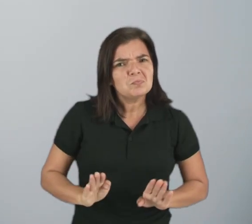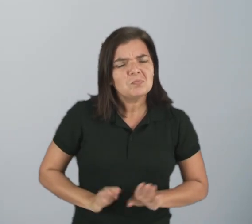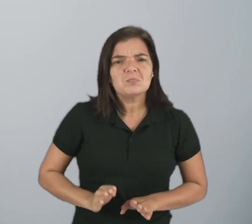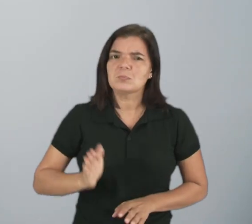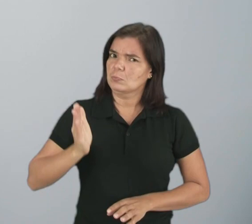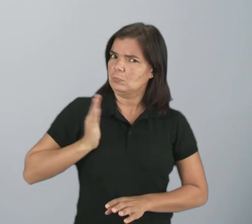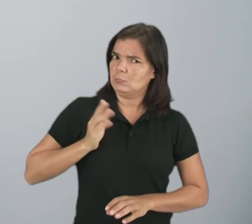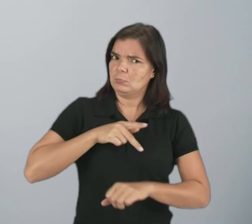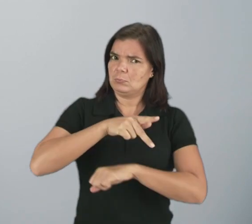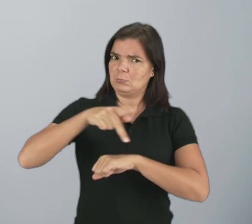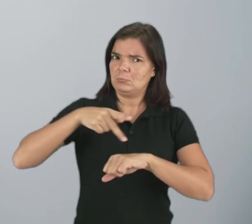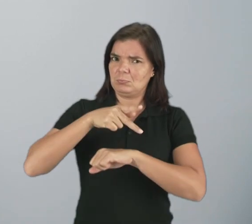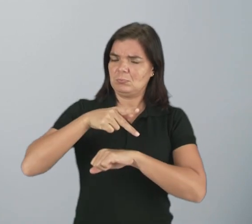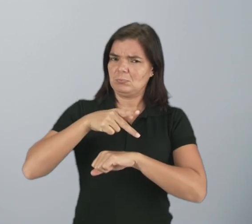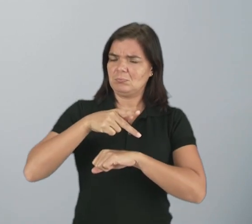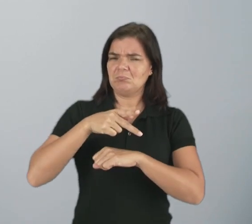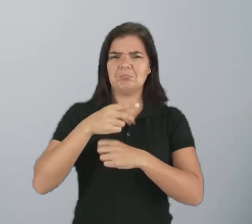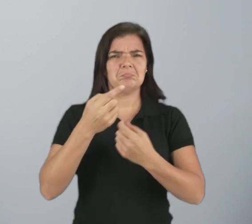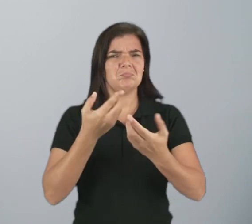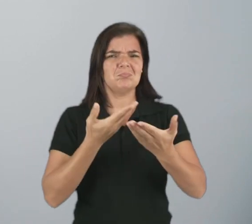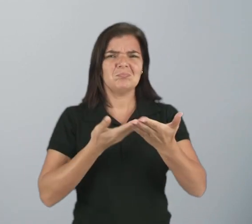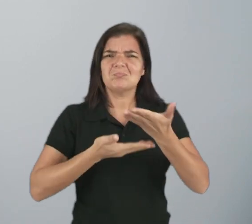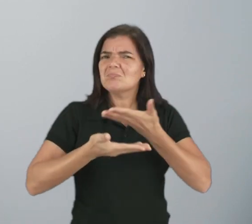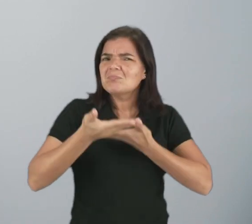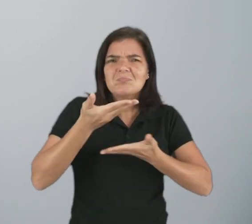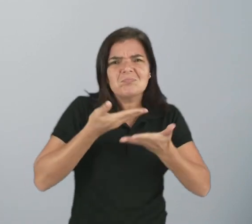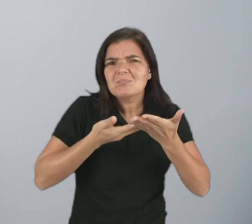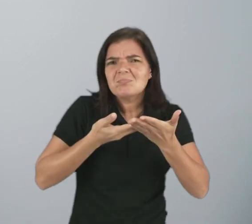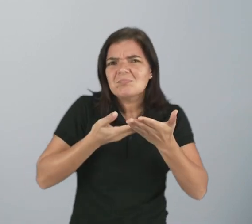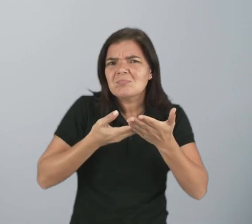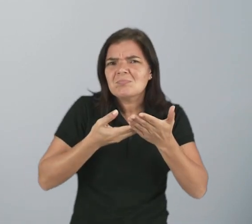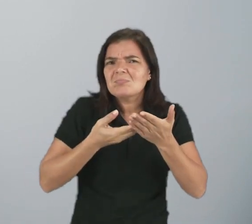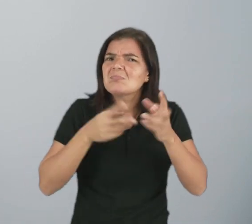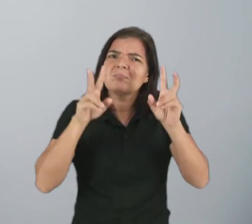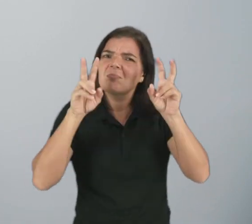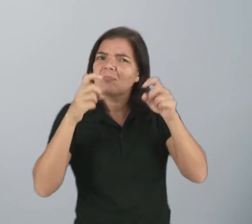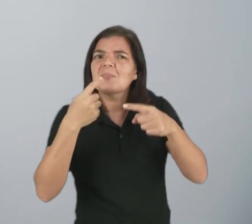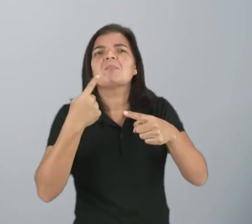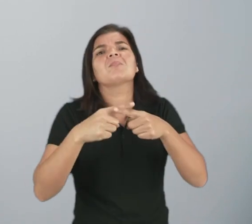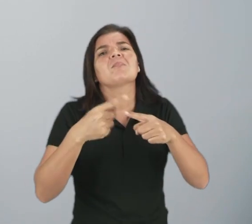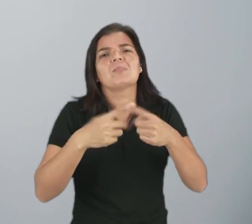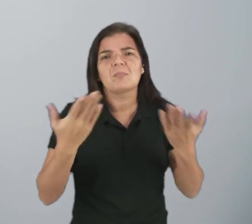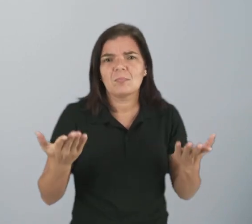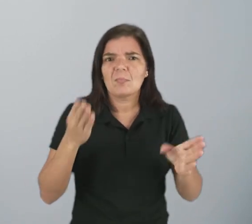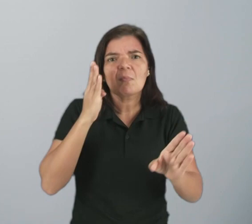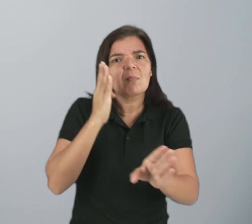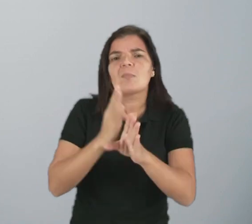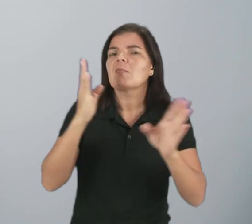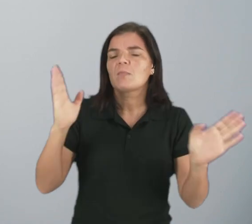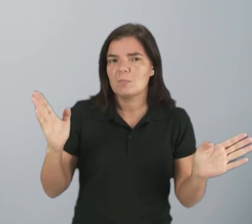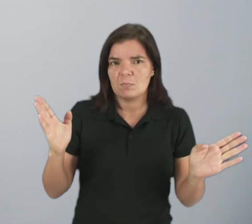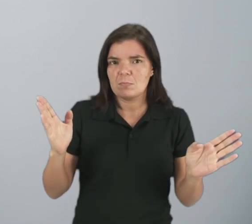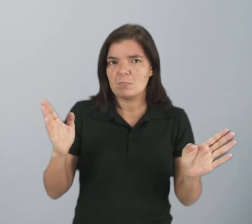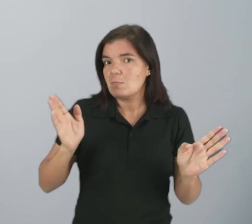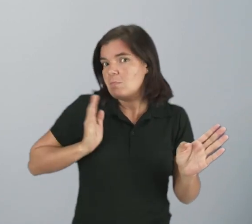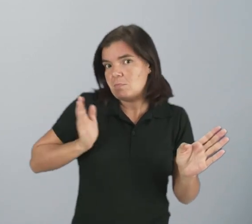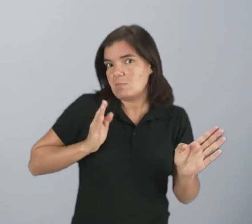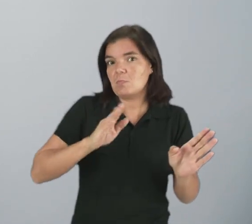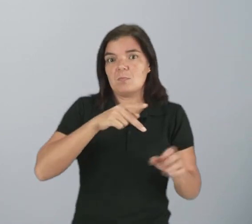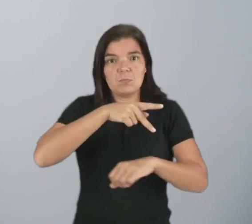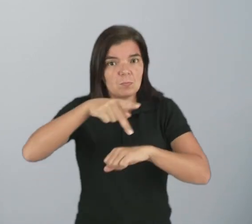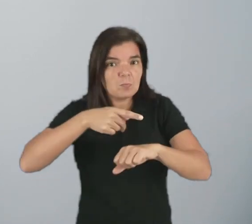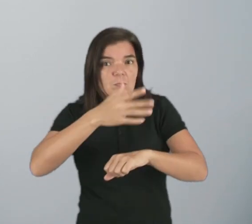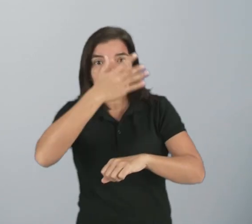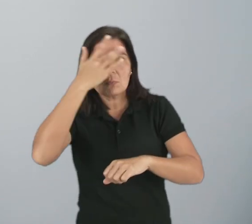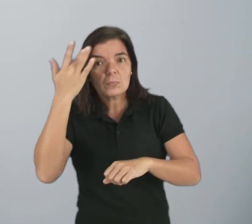e riqueza do país não tem uma relação de causa, como é colocado aí, por causa. Não é por causa da riqueza do